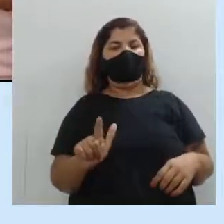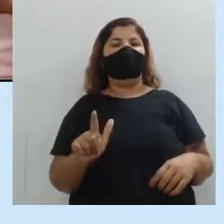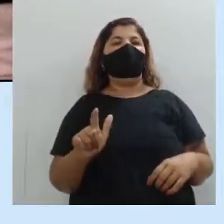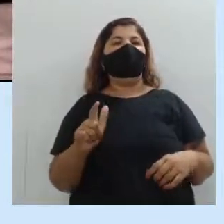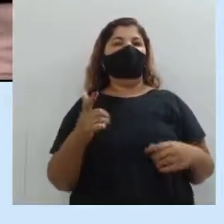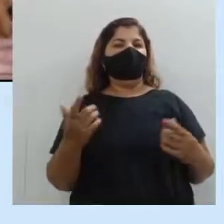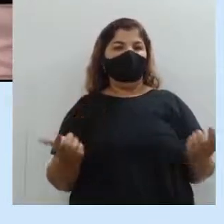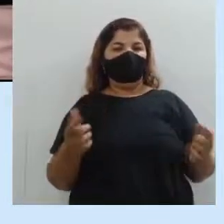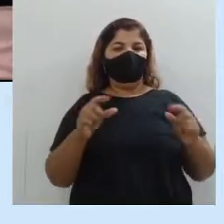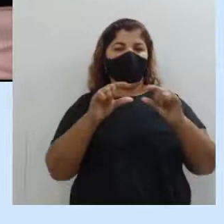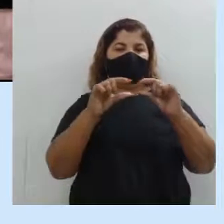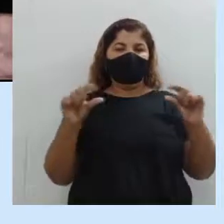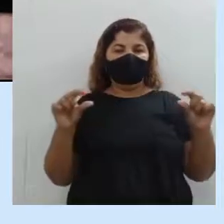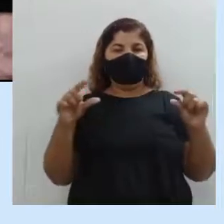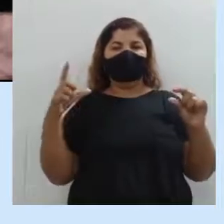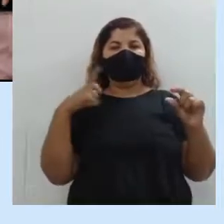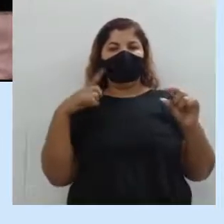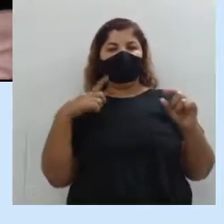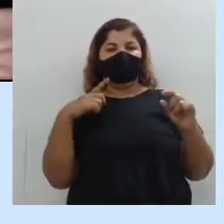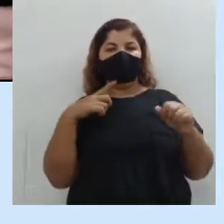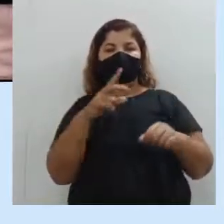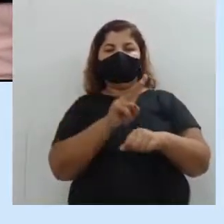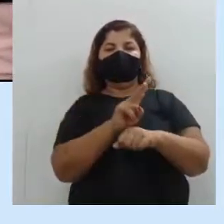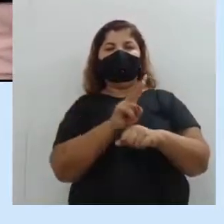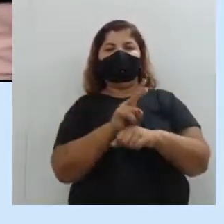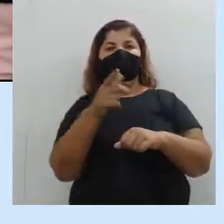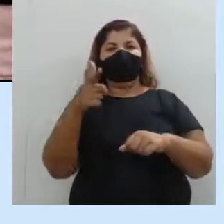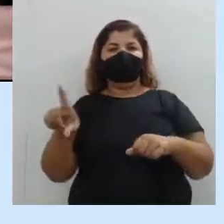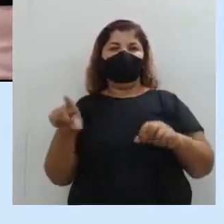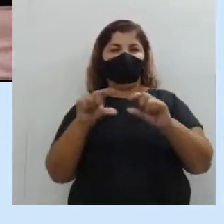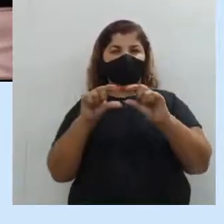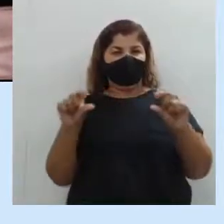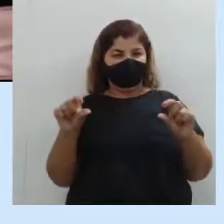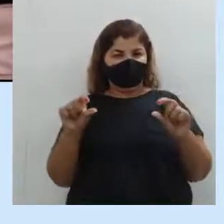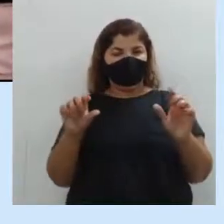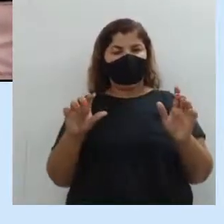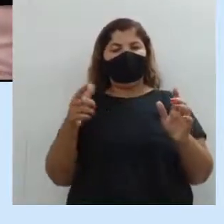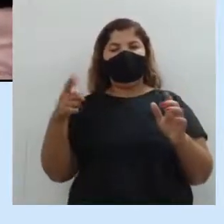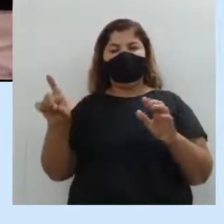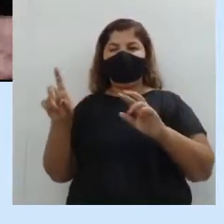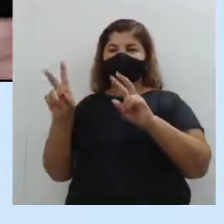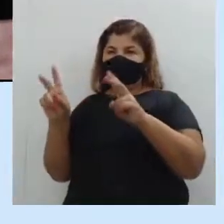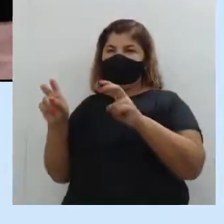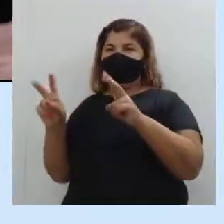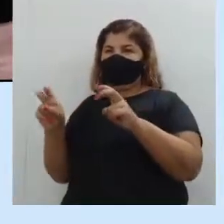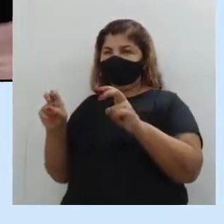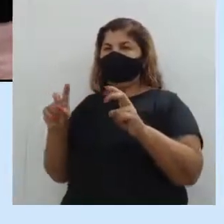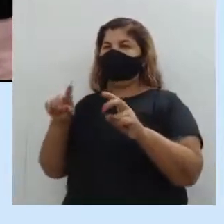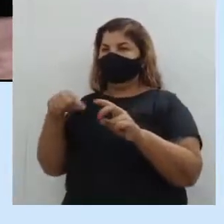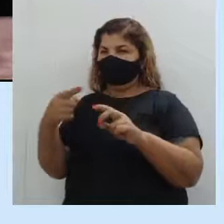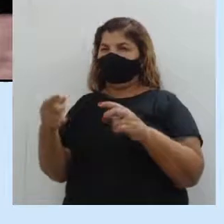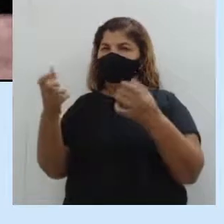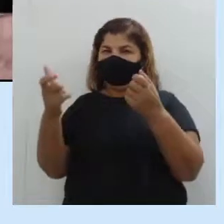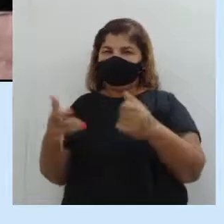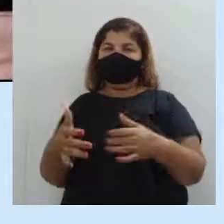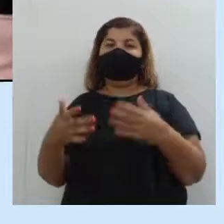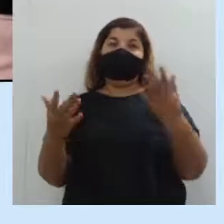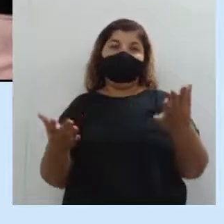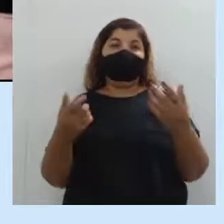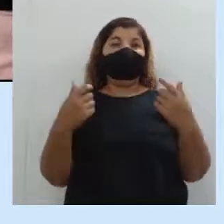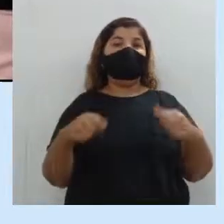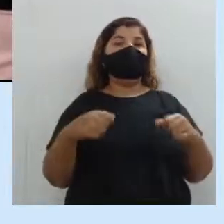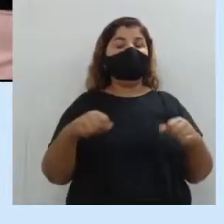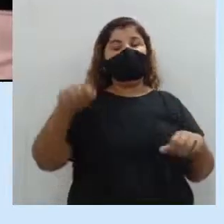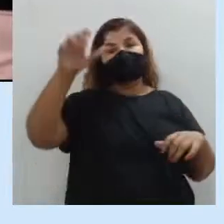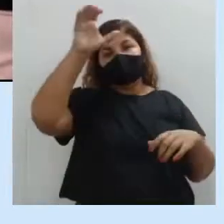advérbio de uma outra oração, mas isso aí é conversa para outra aula. Aqui eu só quero que você entenda o